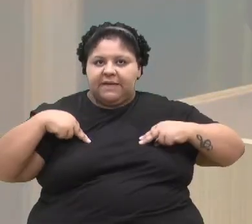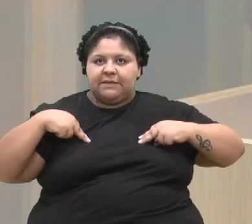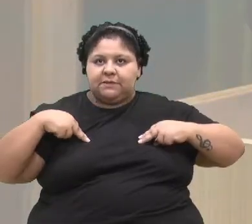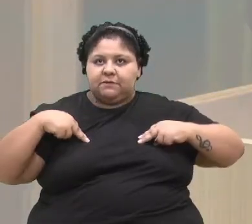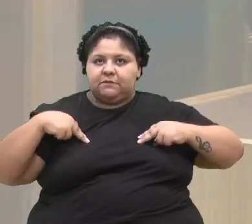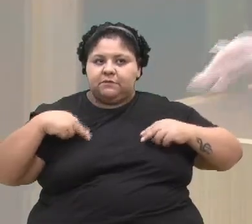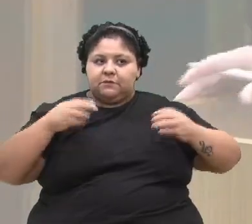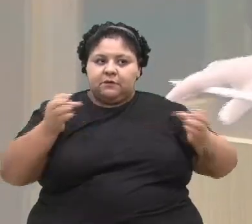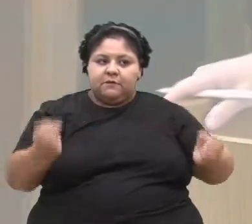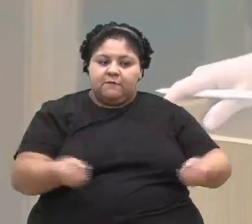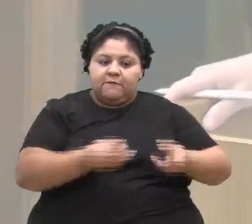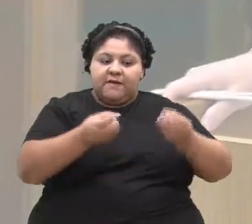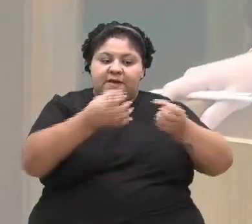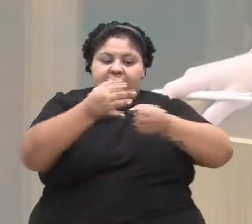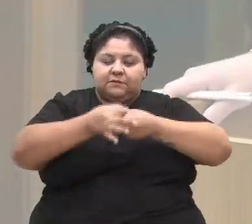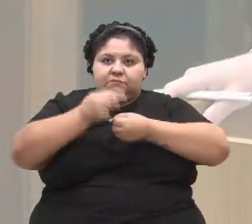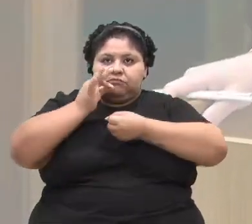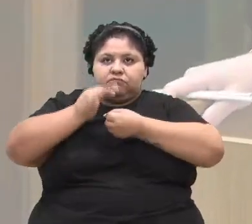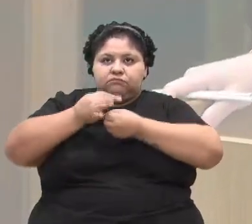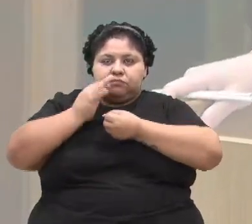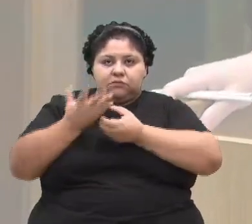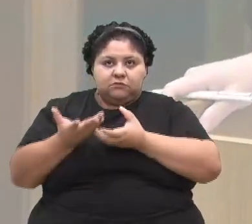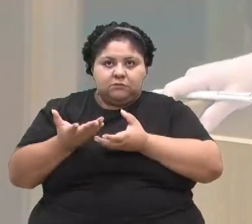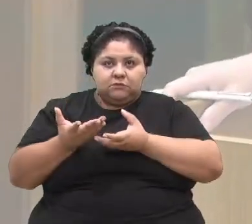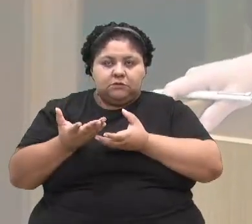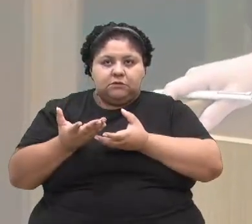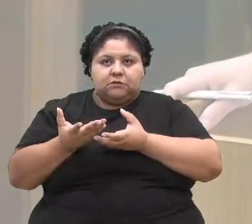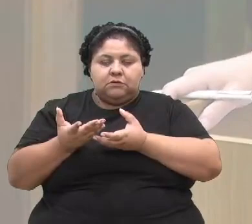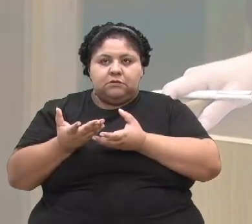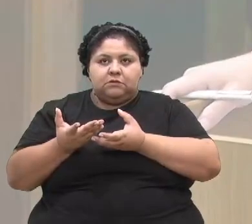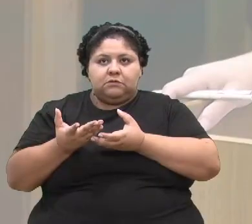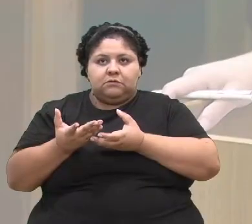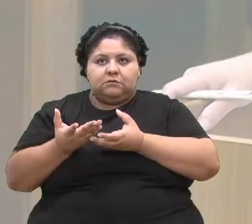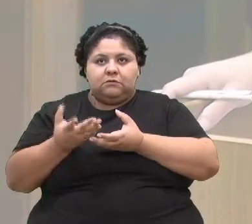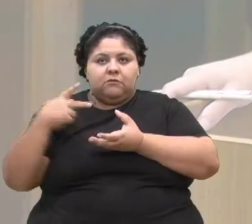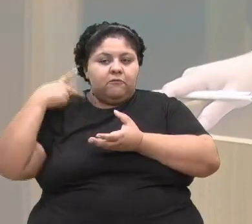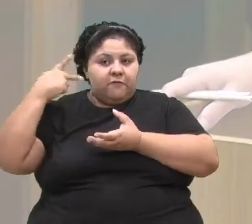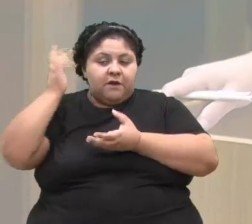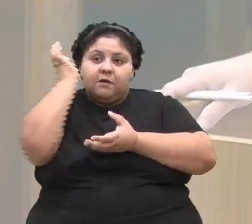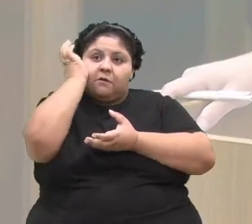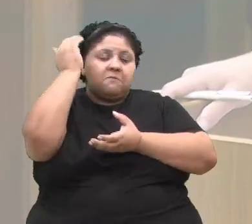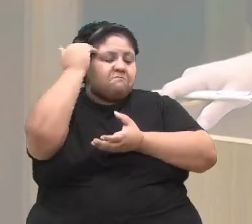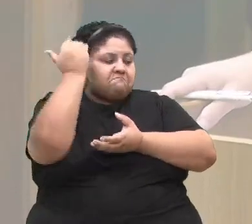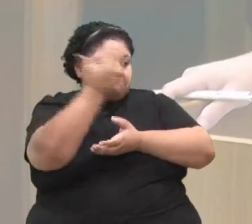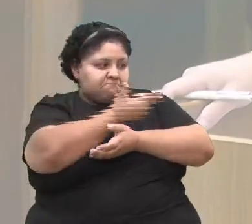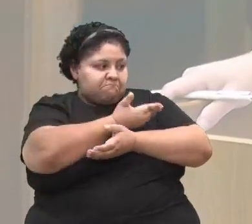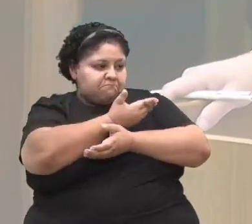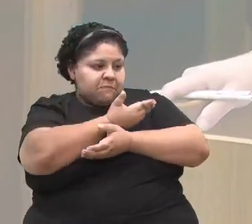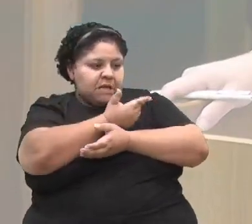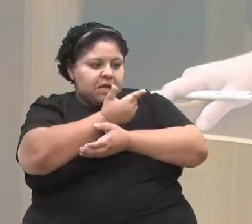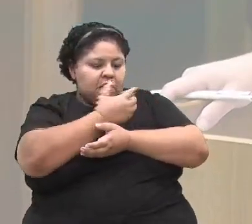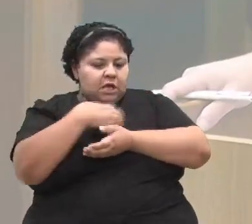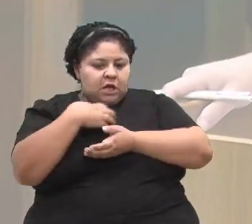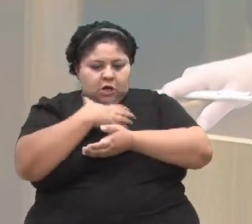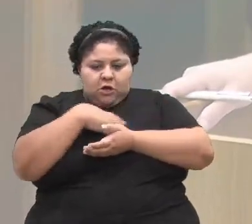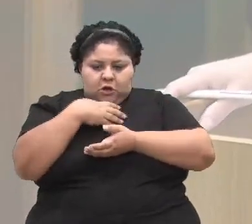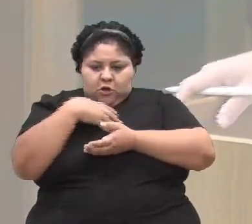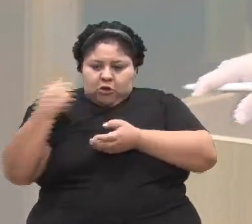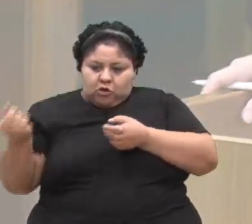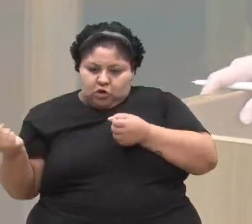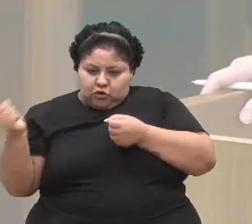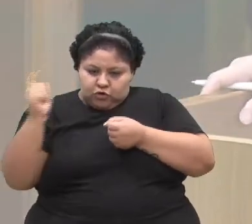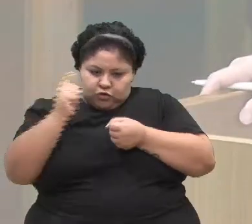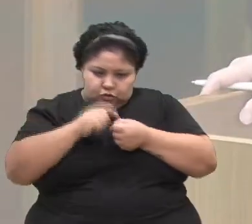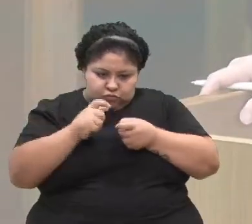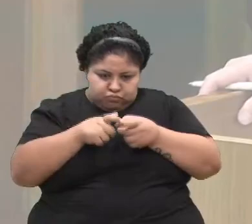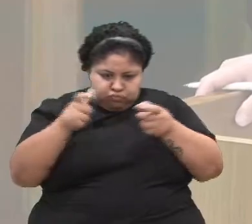Festa da Uva, vereador Felipe Gremelmaier, é de fato uma demonstração de uma retomada de um grande apelo